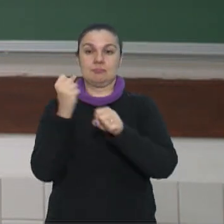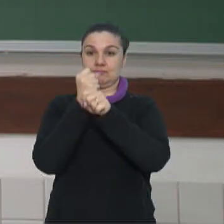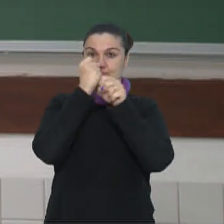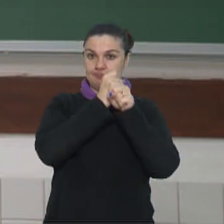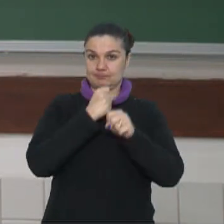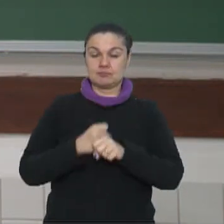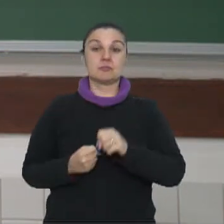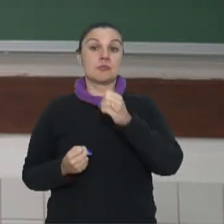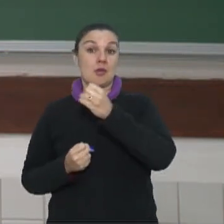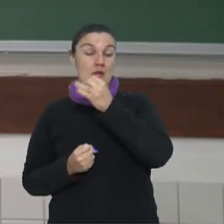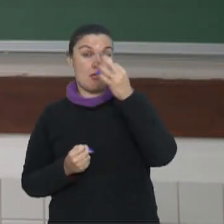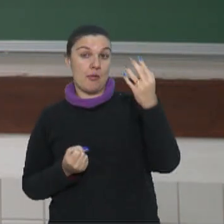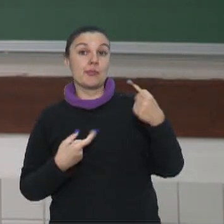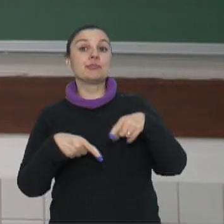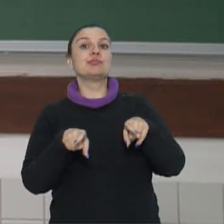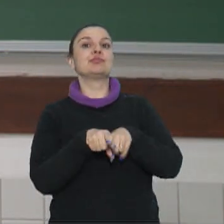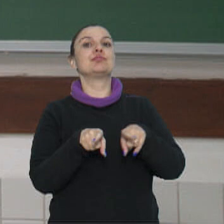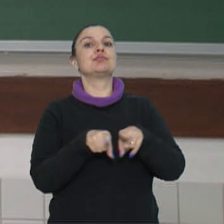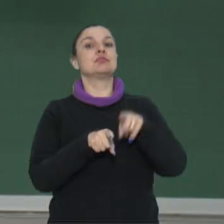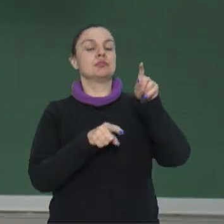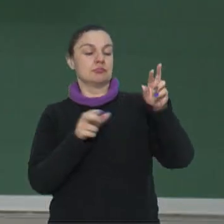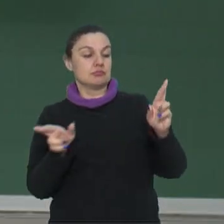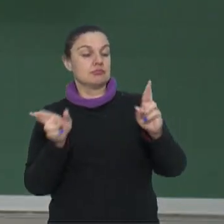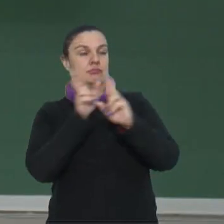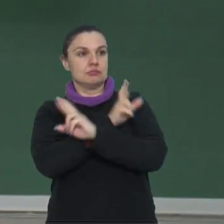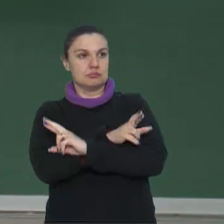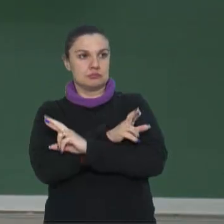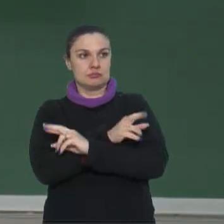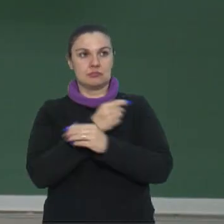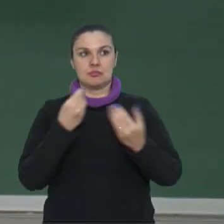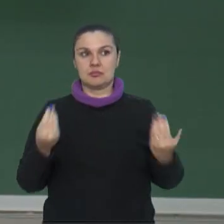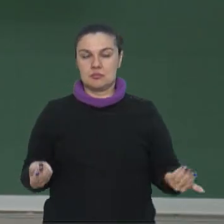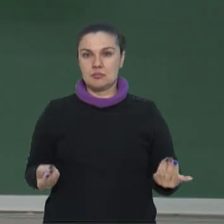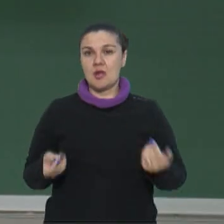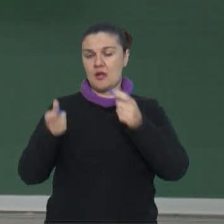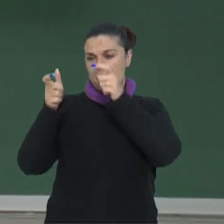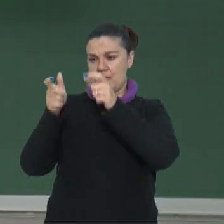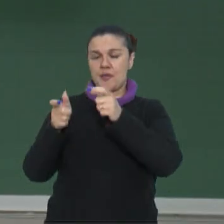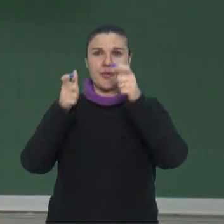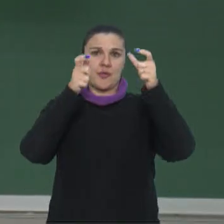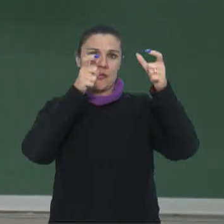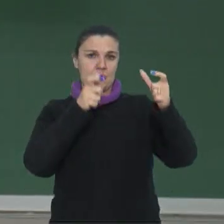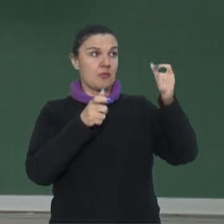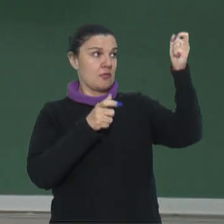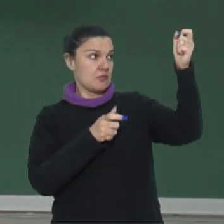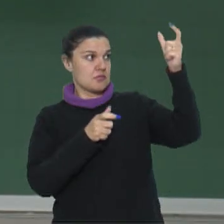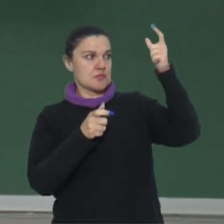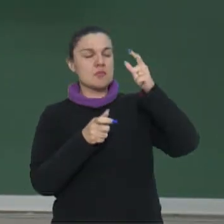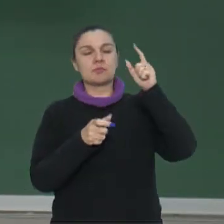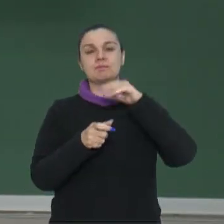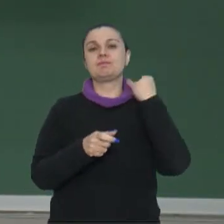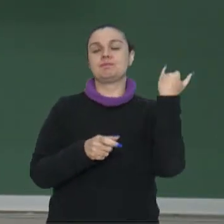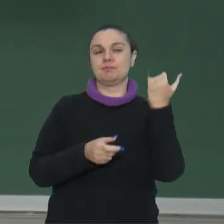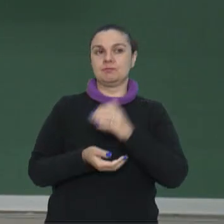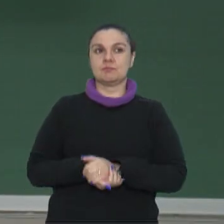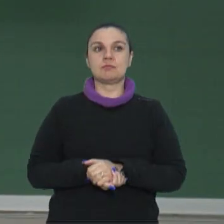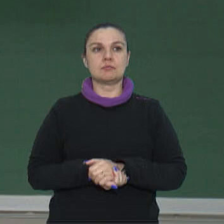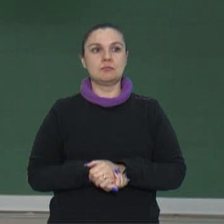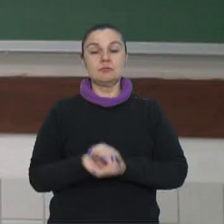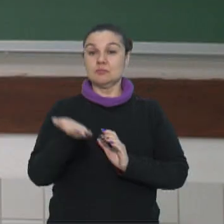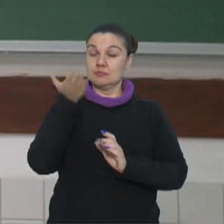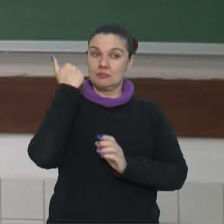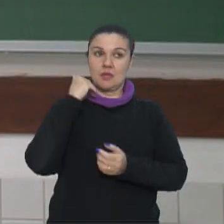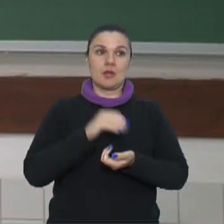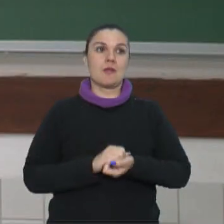construções. Algumas, inclusive, relacionada até com a localização do Sol. Isso é muito interessante. Vamos